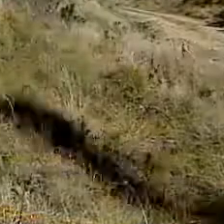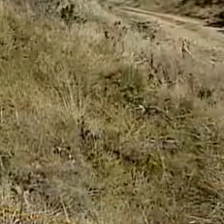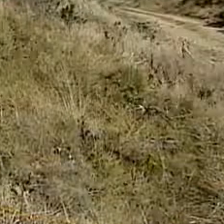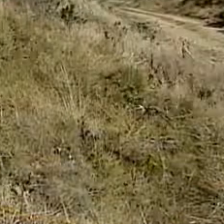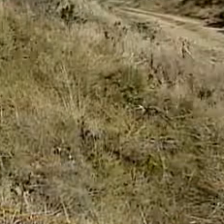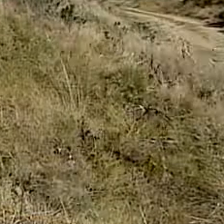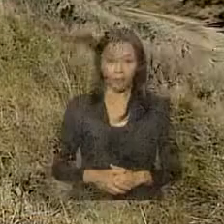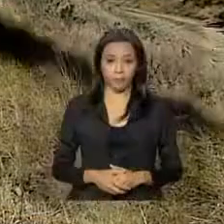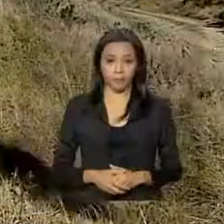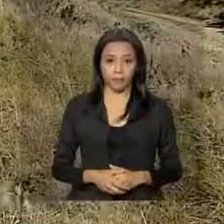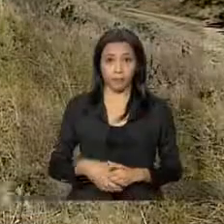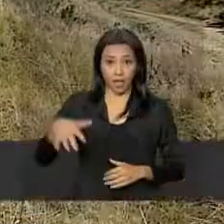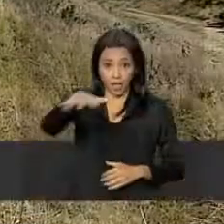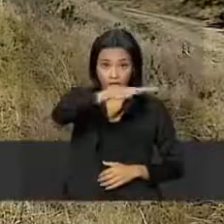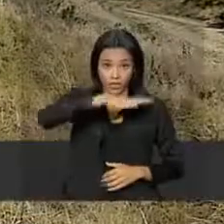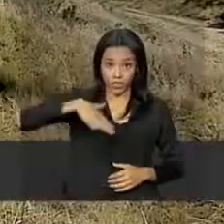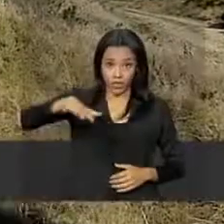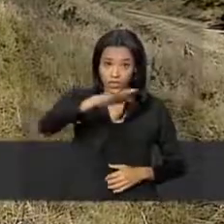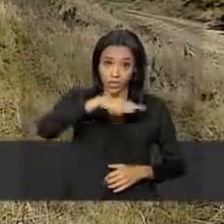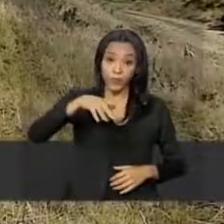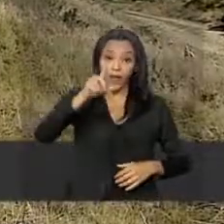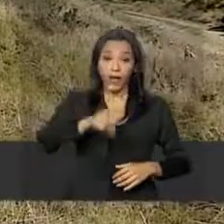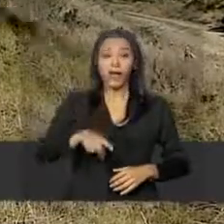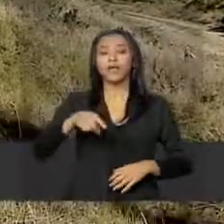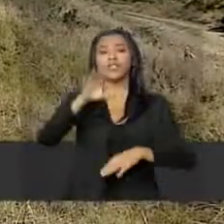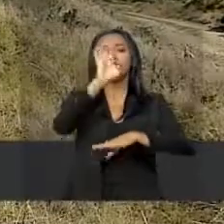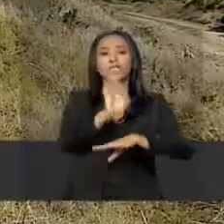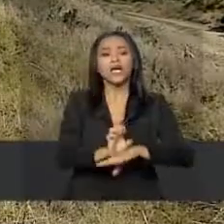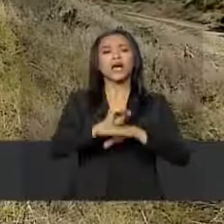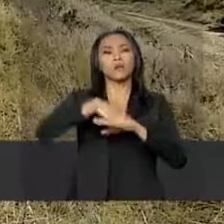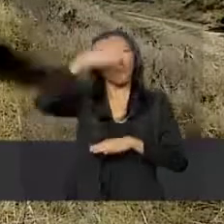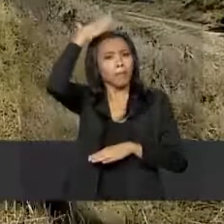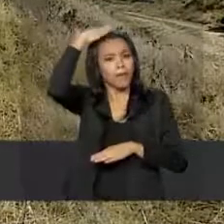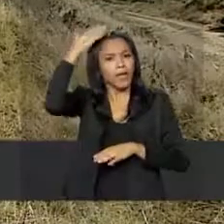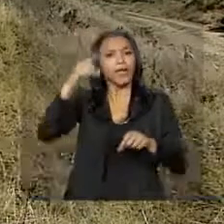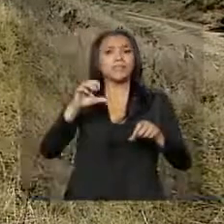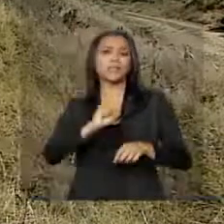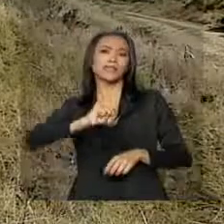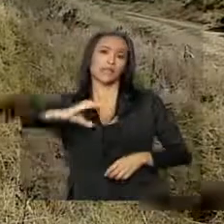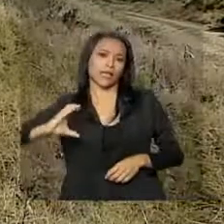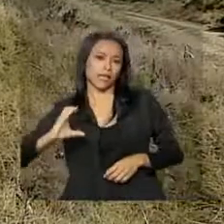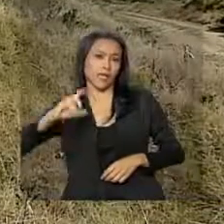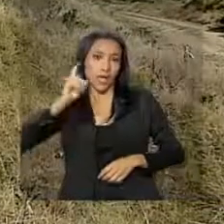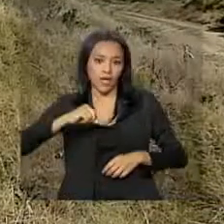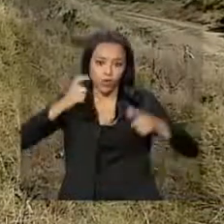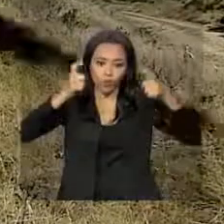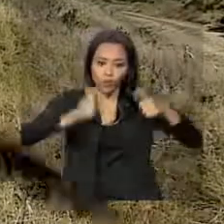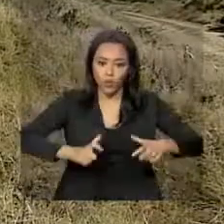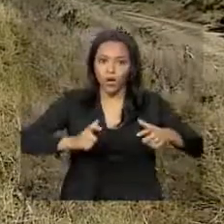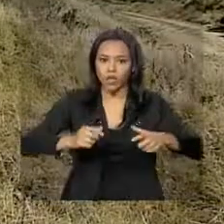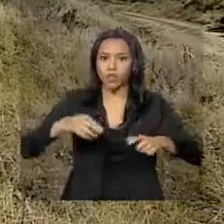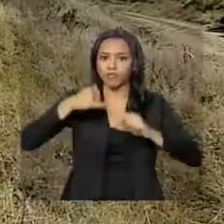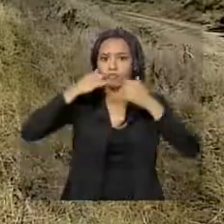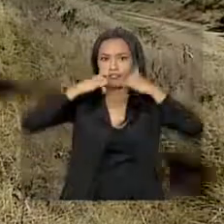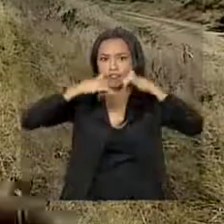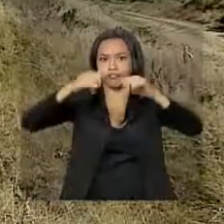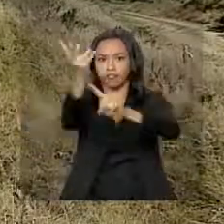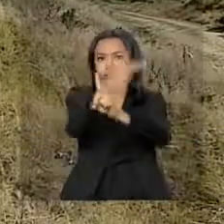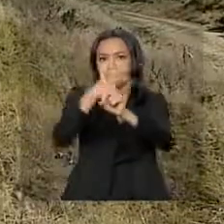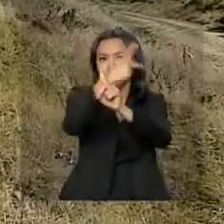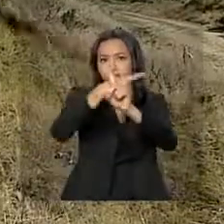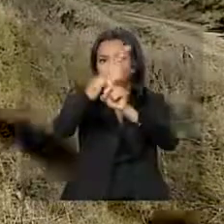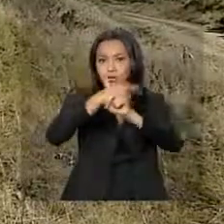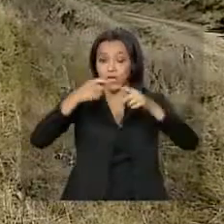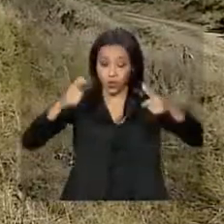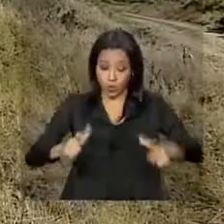A região entre os estados do Paraná e Santa Catarina está se tornando um polo de geração de energia eólica. A área está localizada